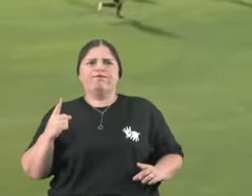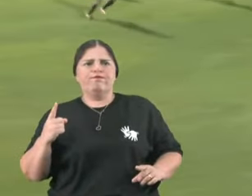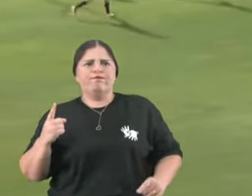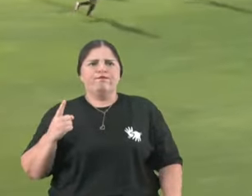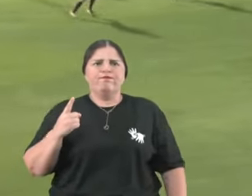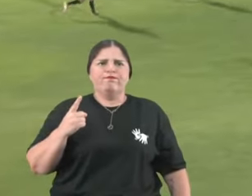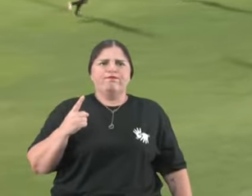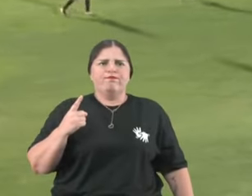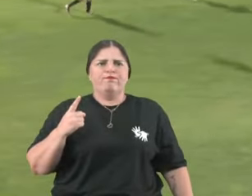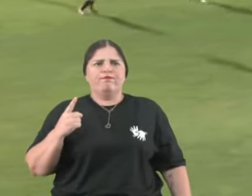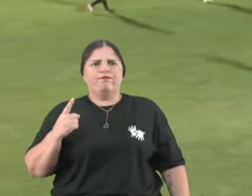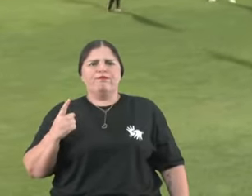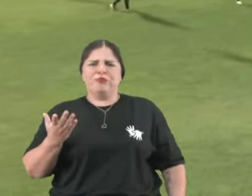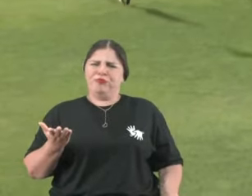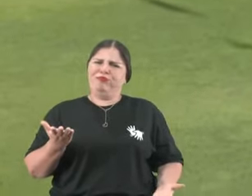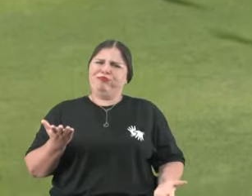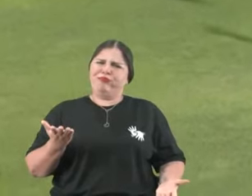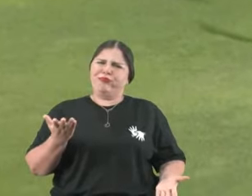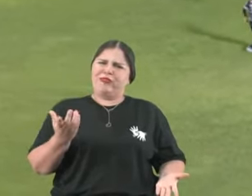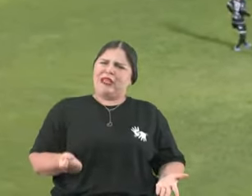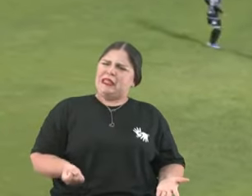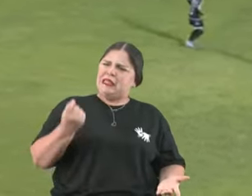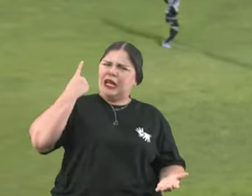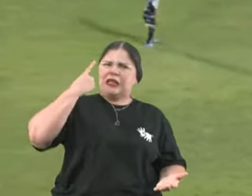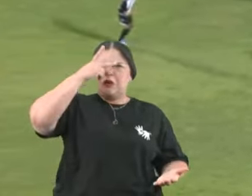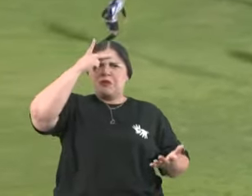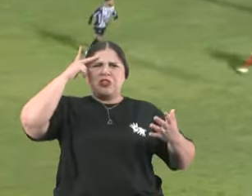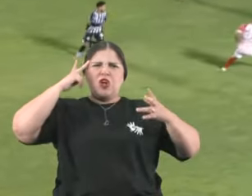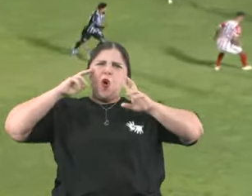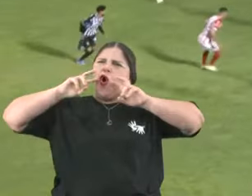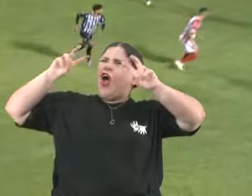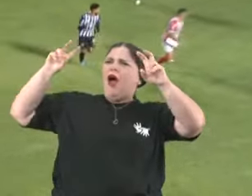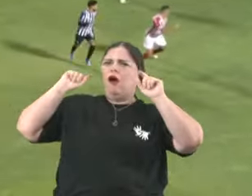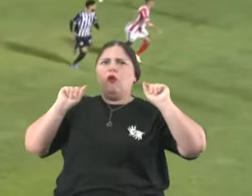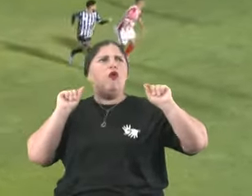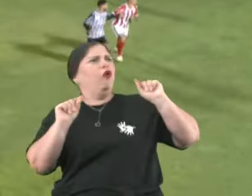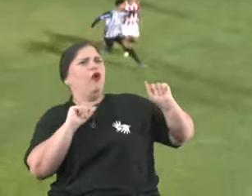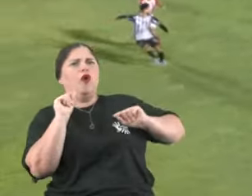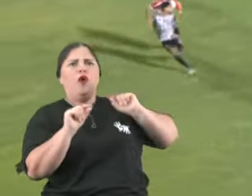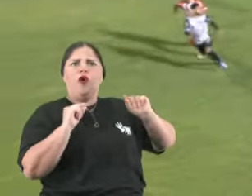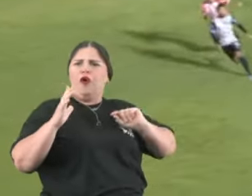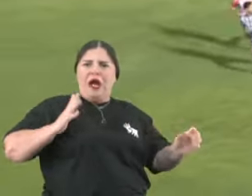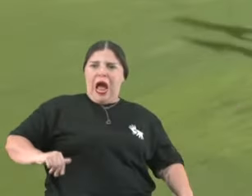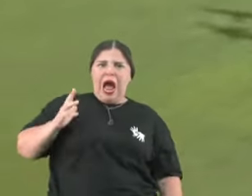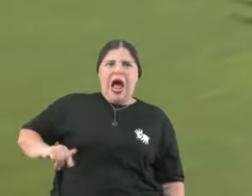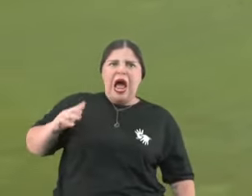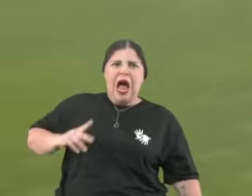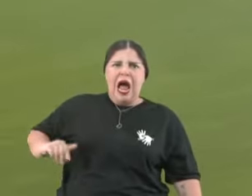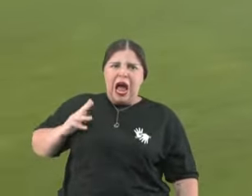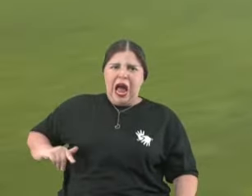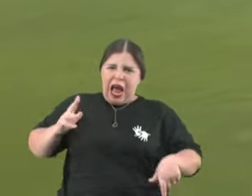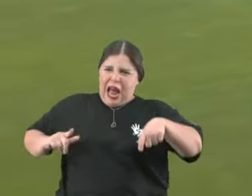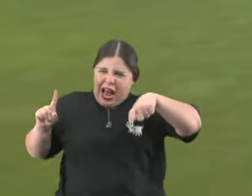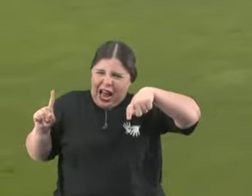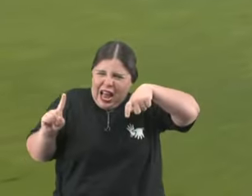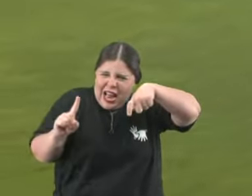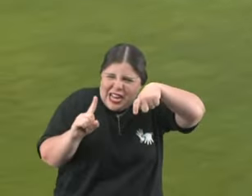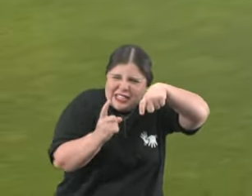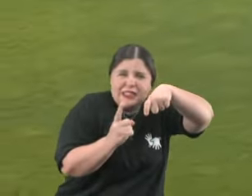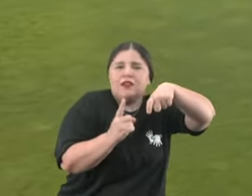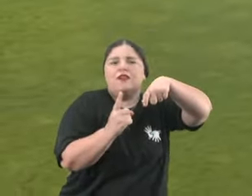O Caba gritou aqui. Que danado foi? Olha o CRB chegando. O Anselmo